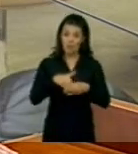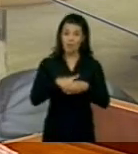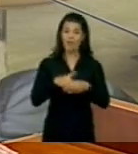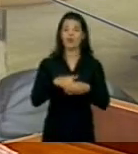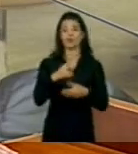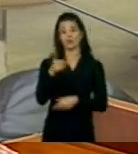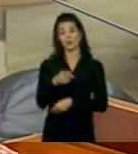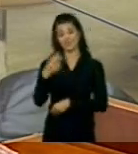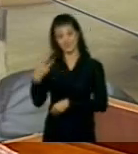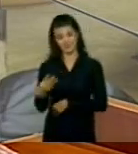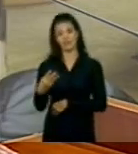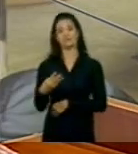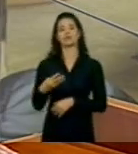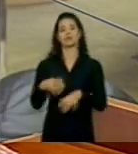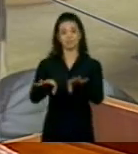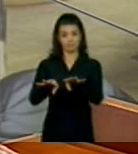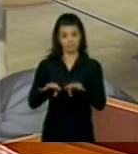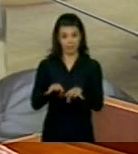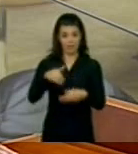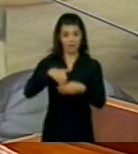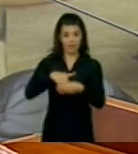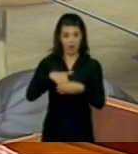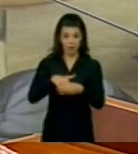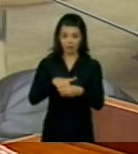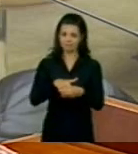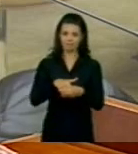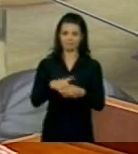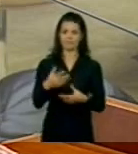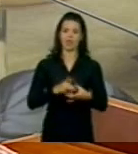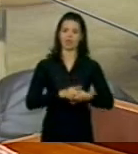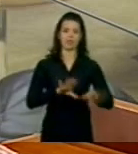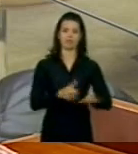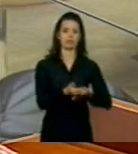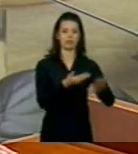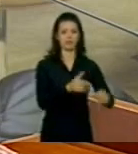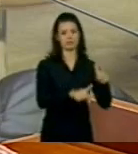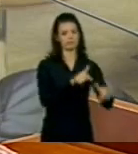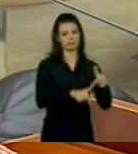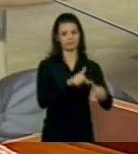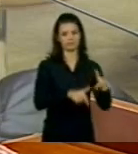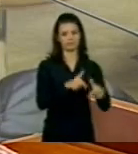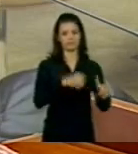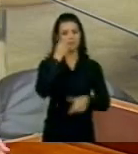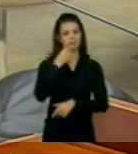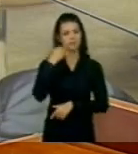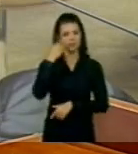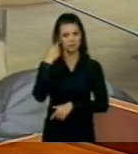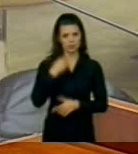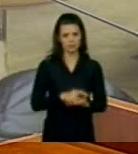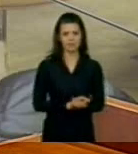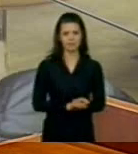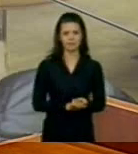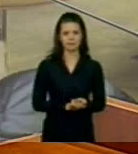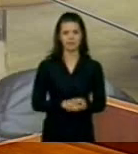constitucional é o mesmo para impeachment, ele não permite a suspensão do mandato parlamentar. Há 2 pontos